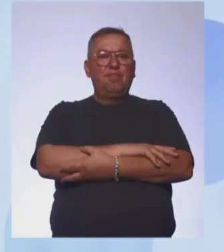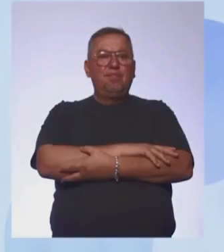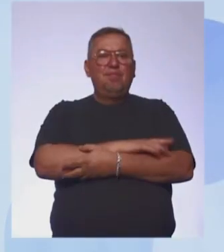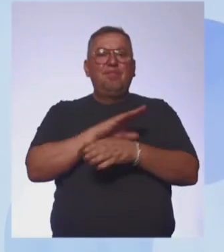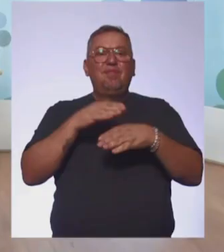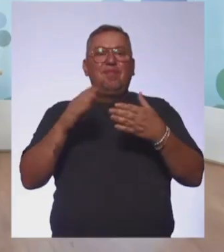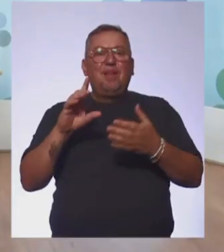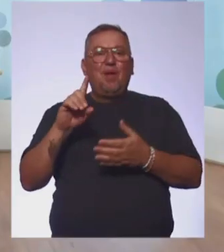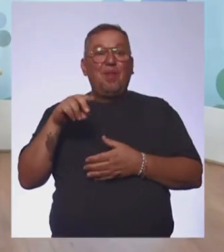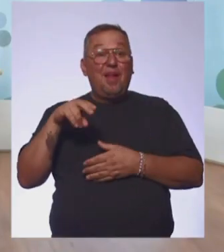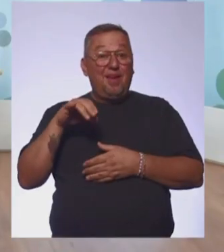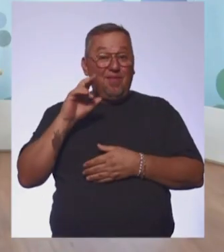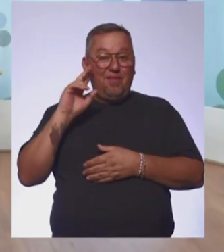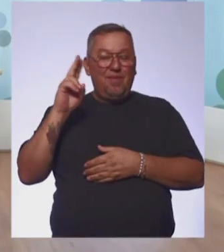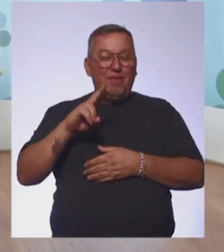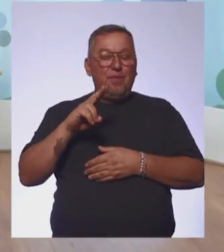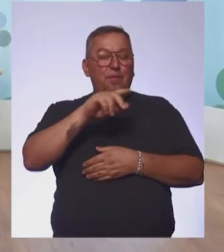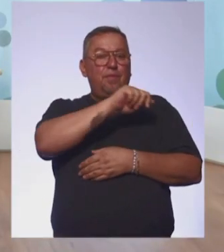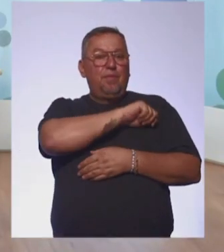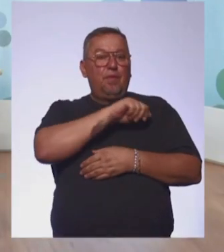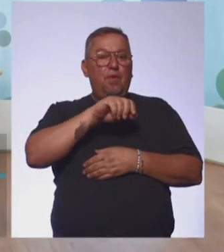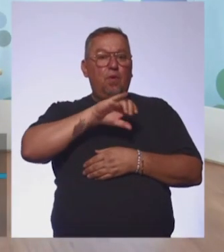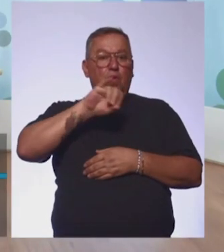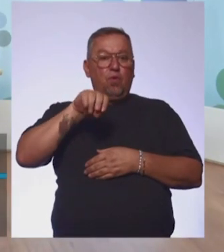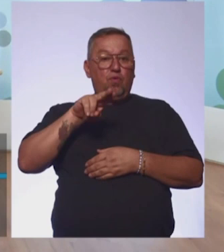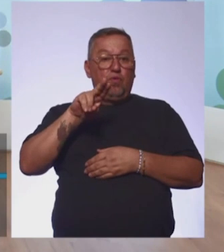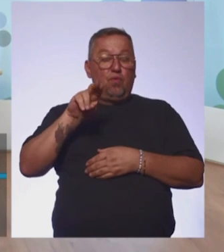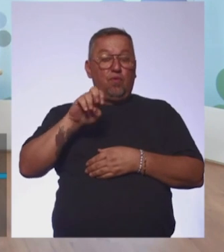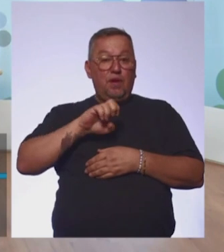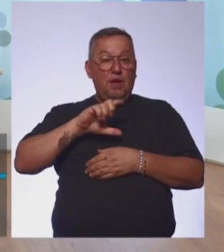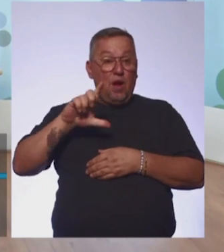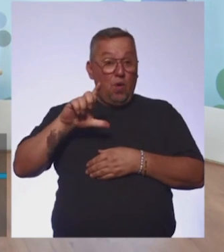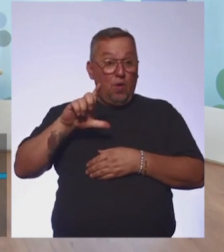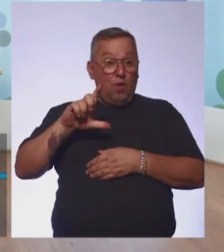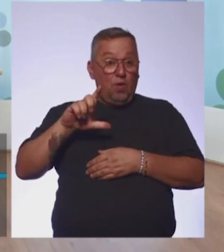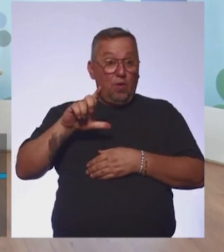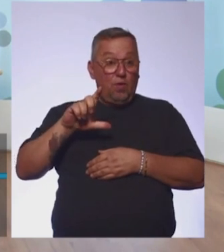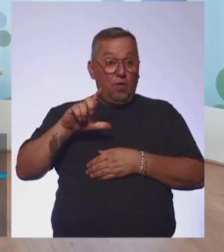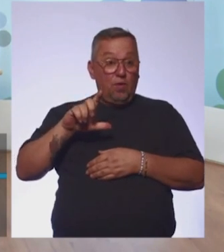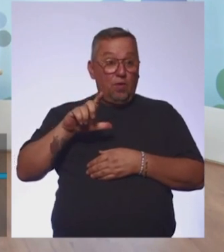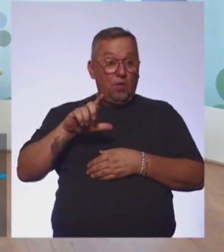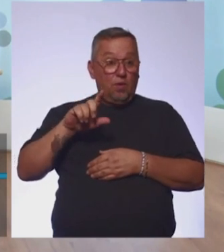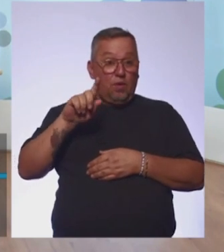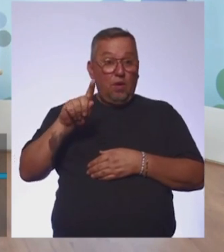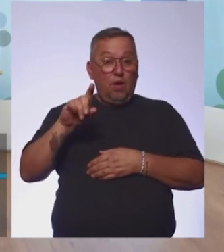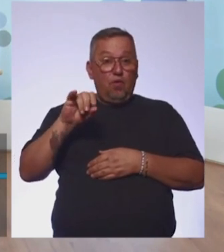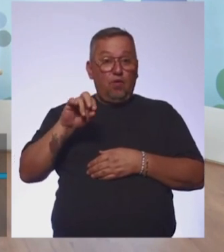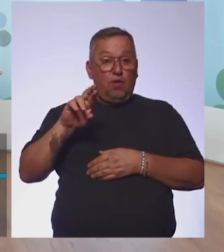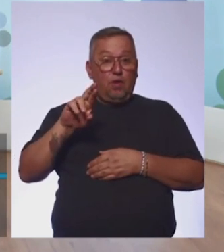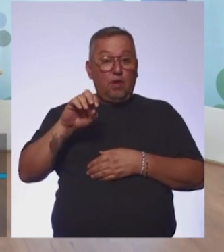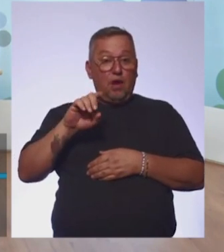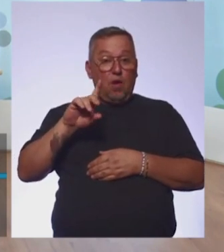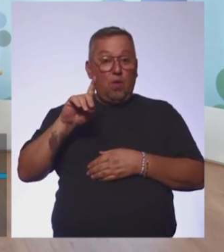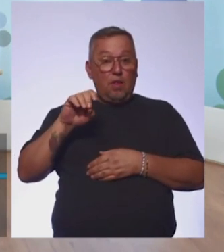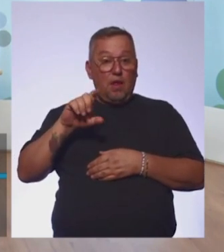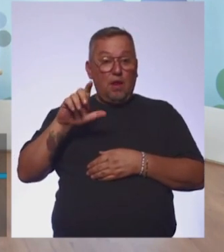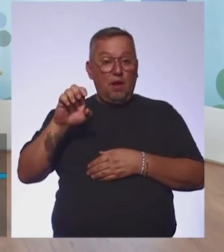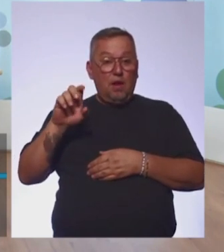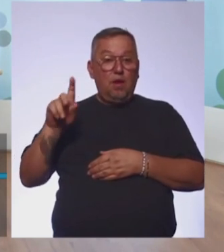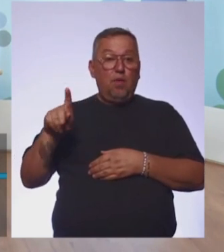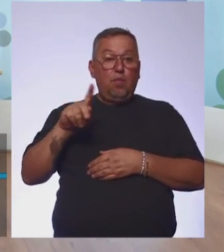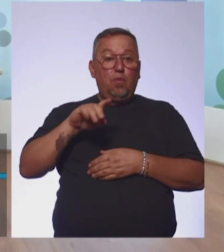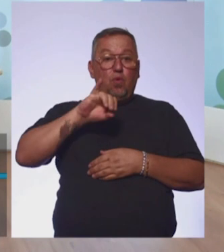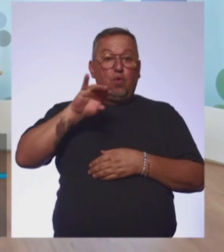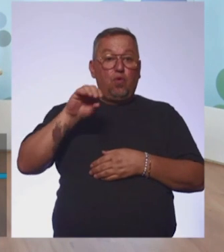Então, Dani? Vamos lá. Alunos Juvenal e Giraldelli. Pro